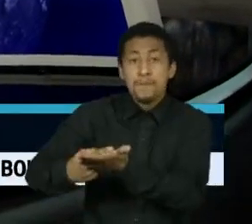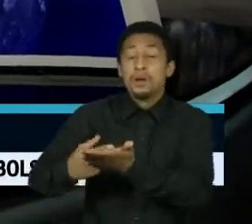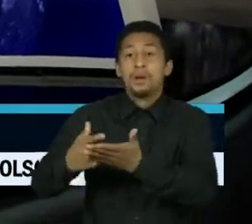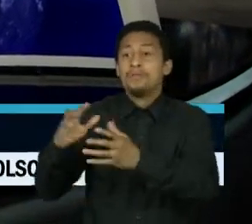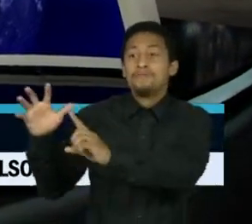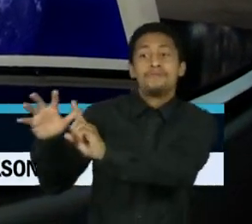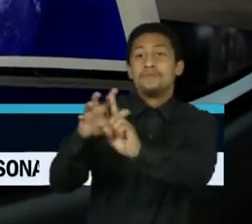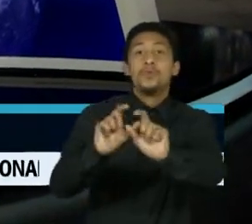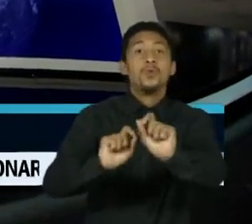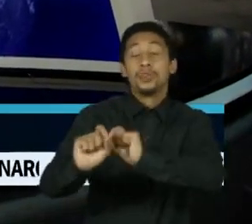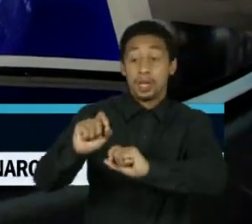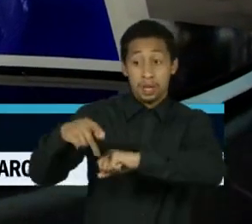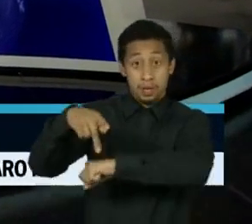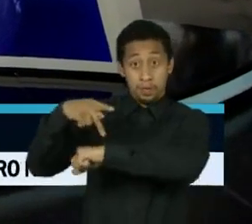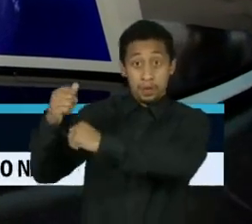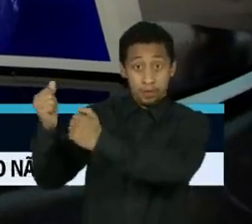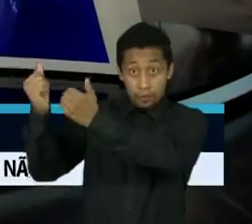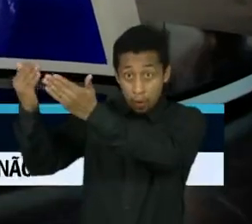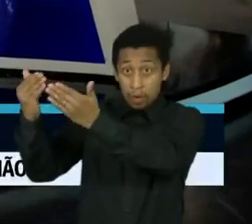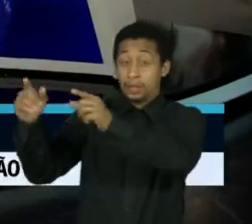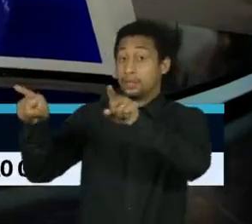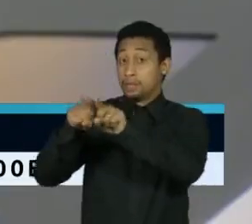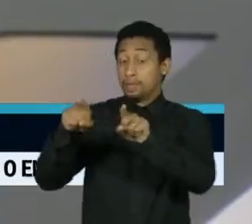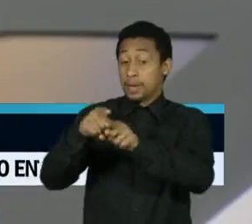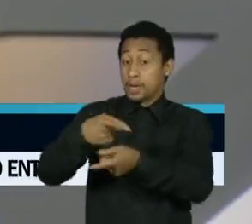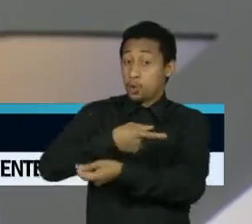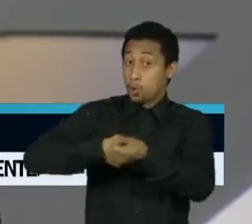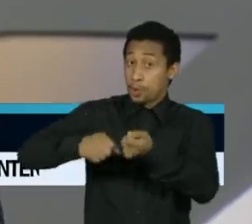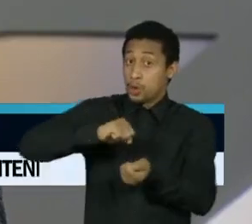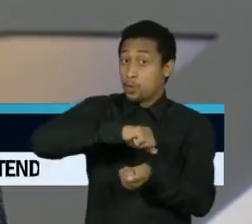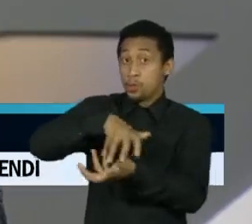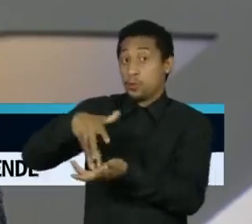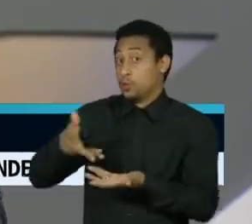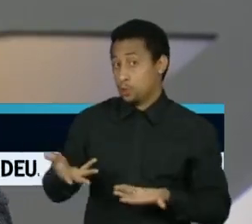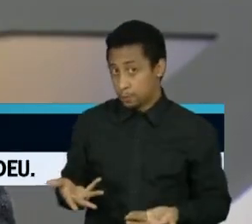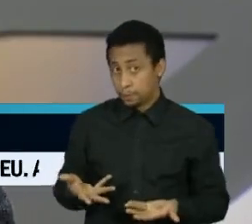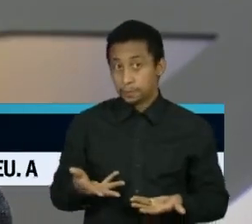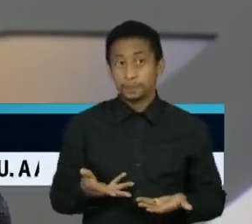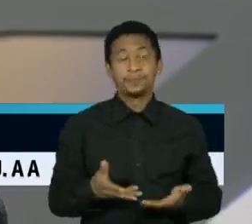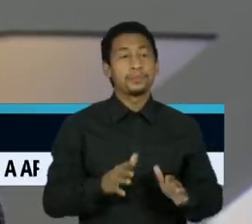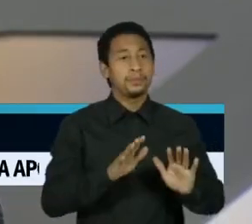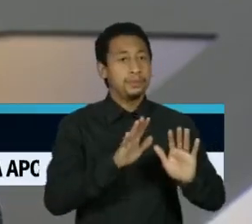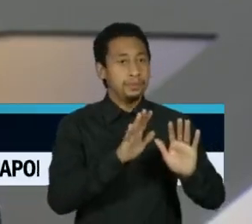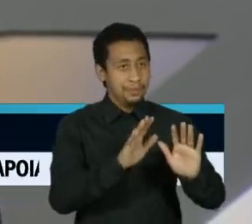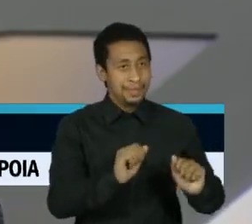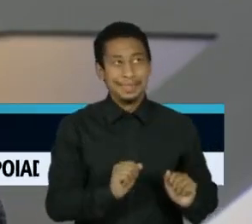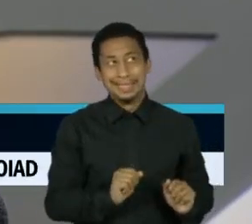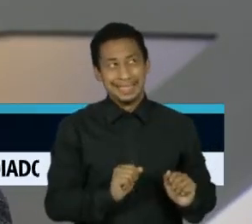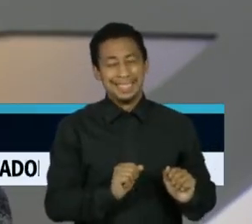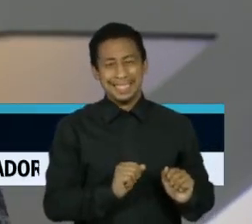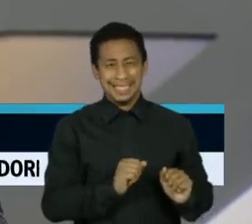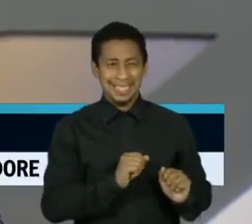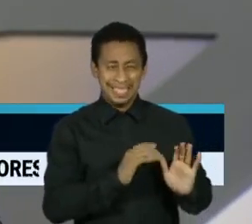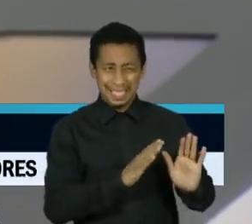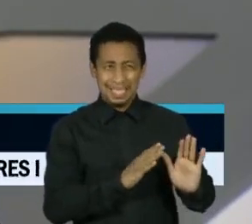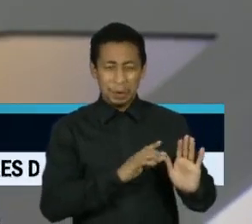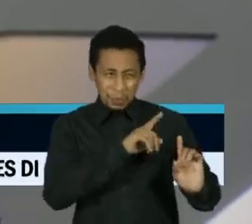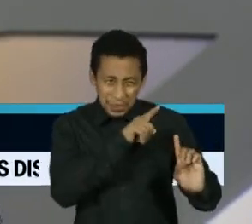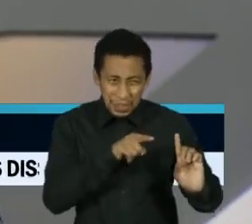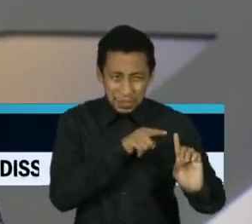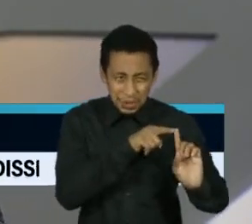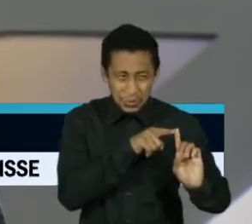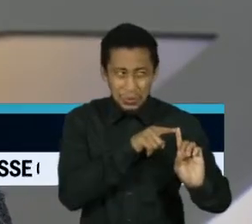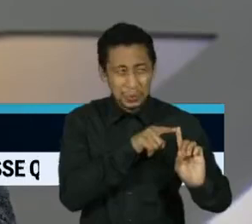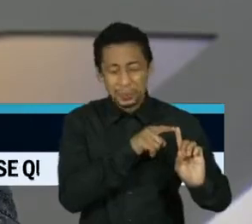na política internacional e também na economia mundial? Não faz sentido para o Brasil, porque